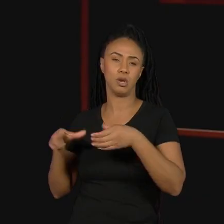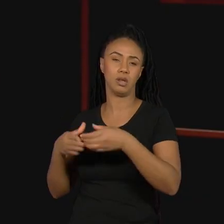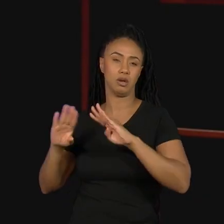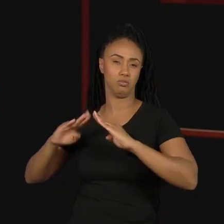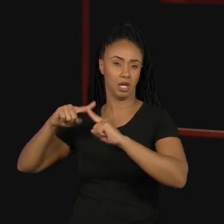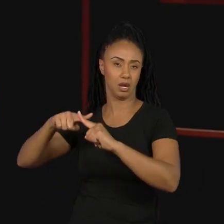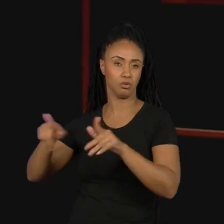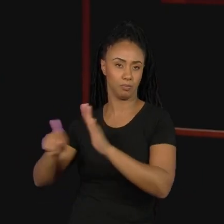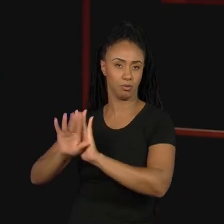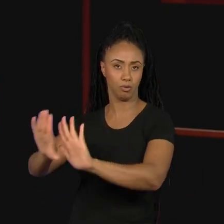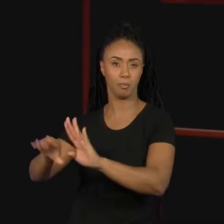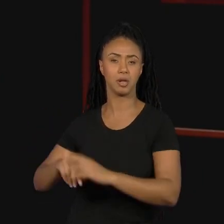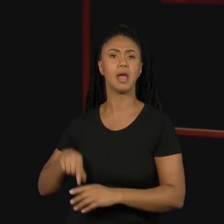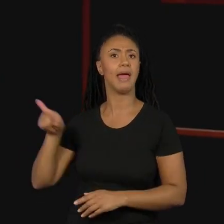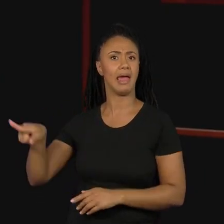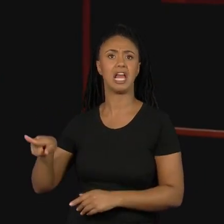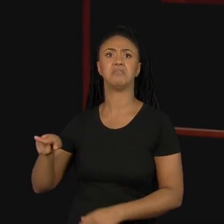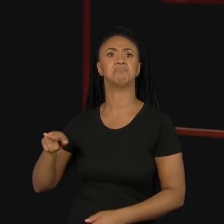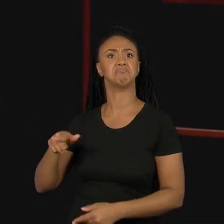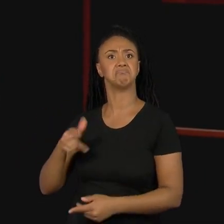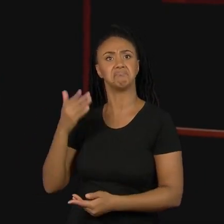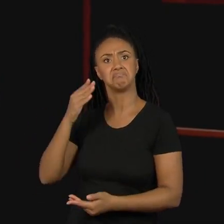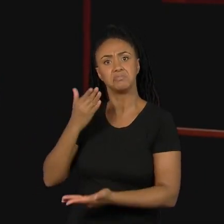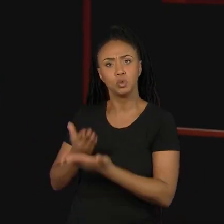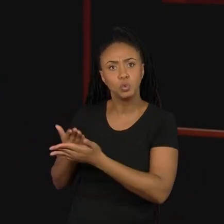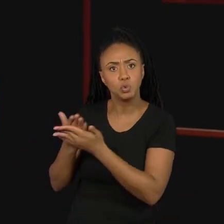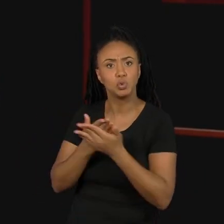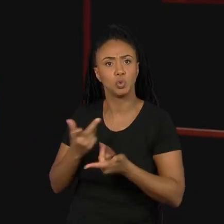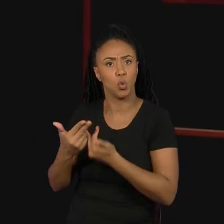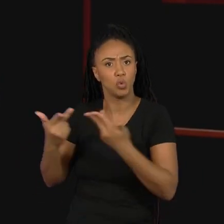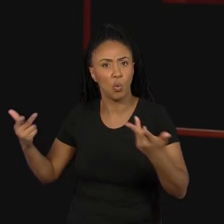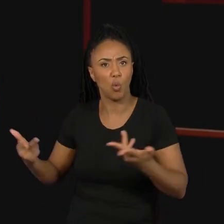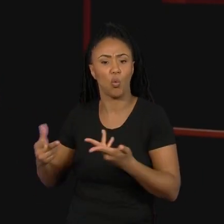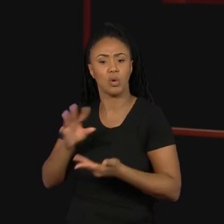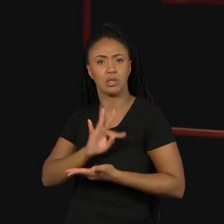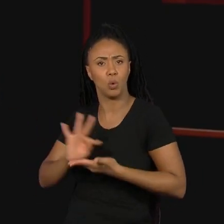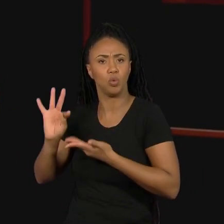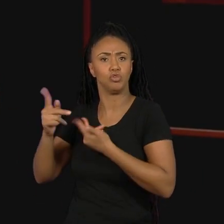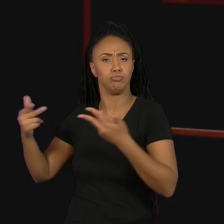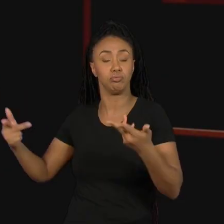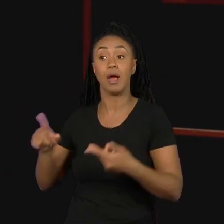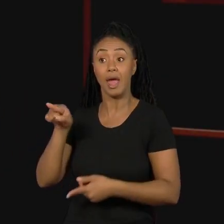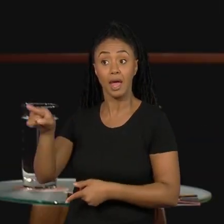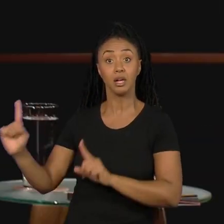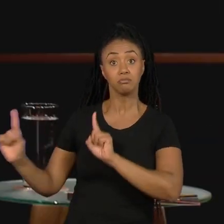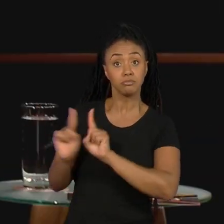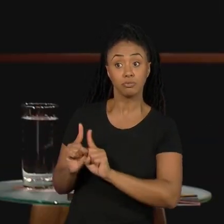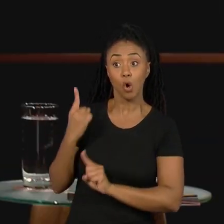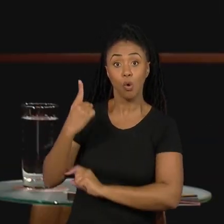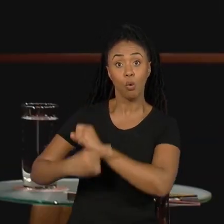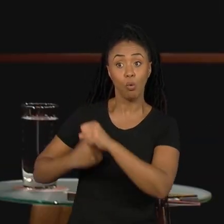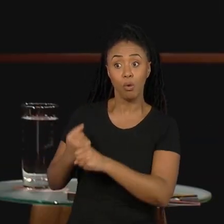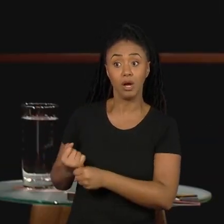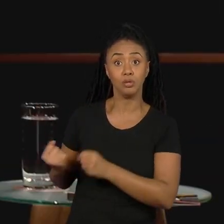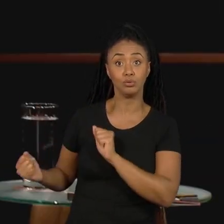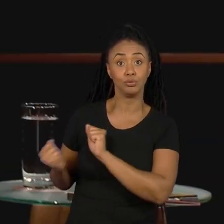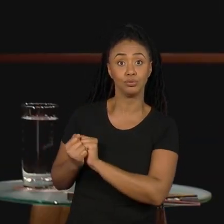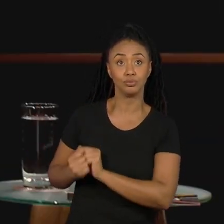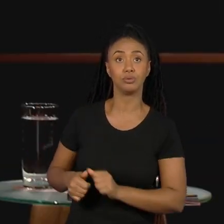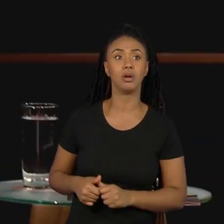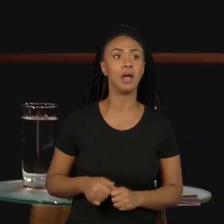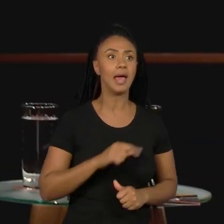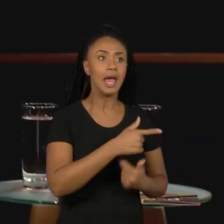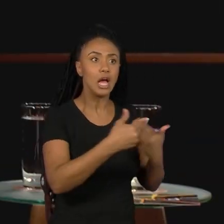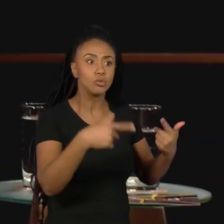cara, um erudito em teologia, grande amigo. Ele ficou um ano lá dentro. E eles pegaram a sua agenda e outras